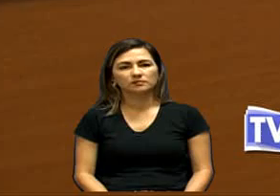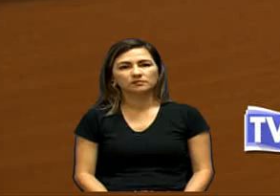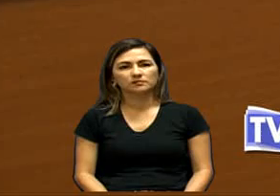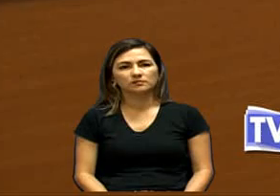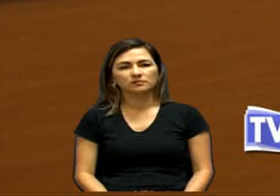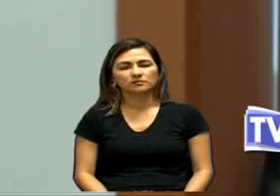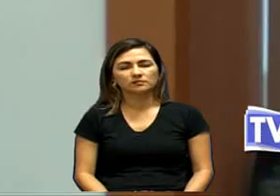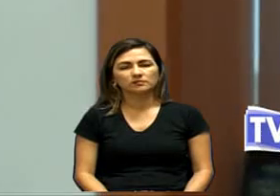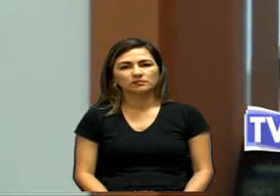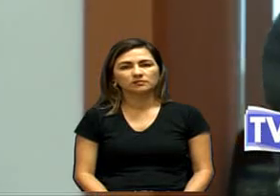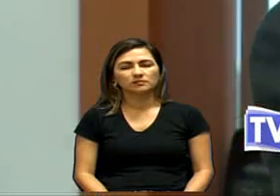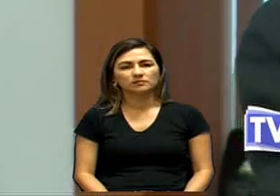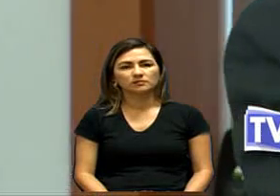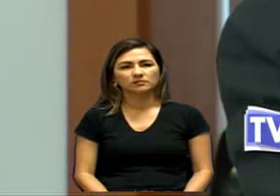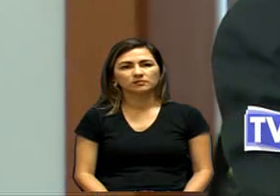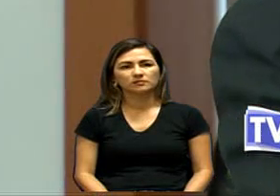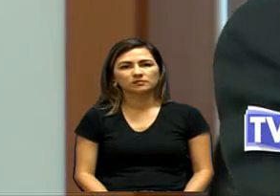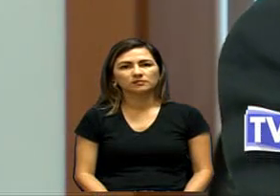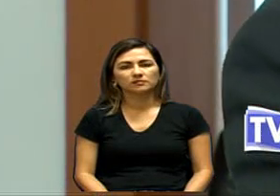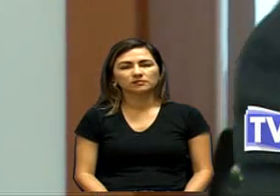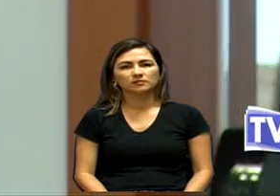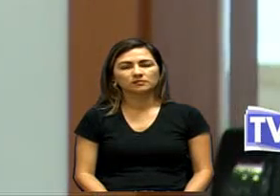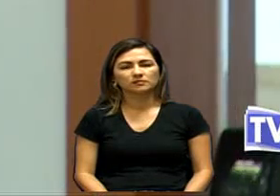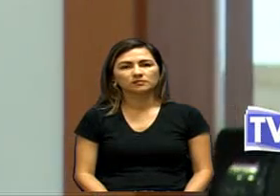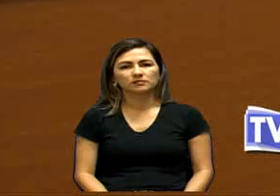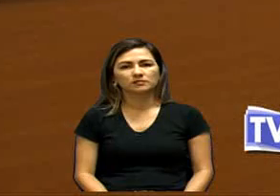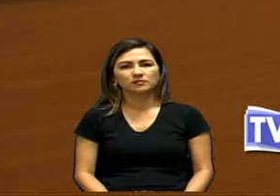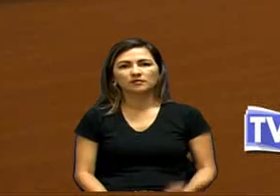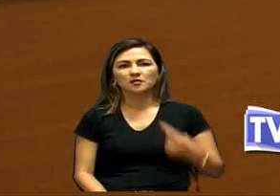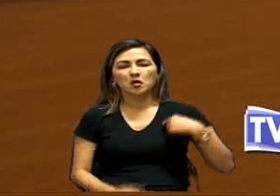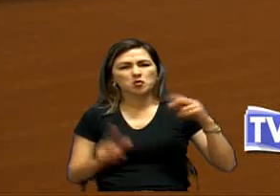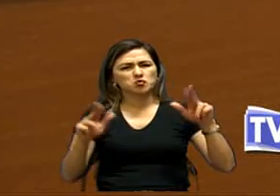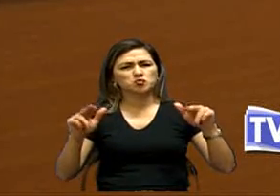Nunca fui de sindicato e nem serei.